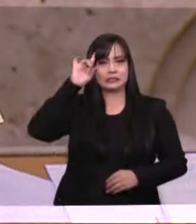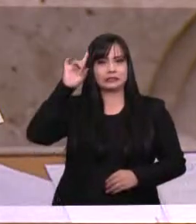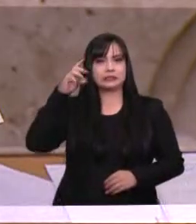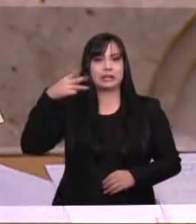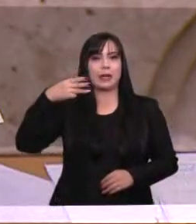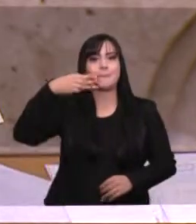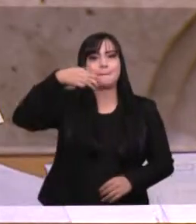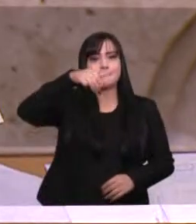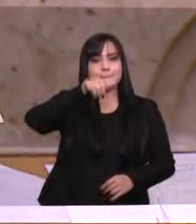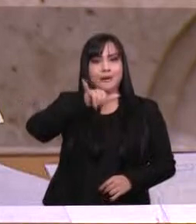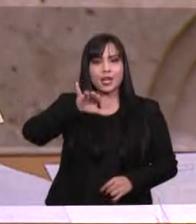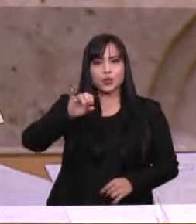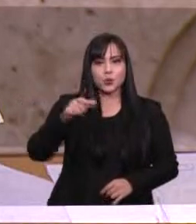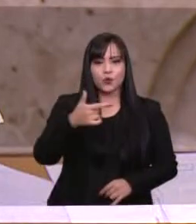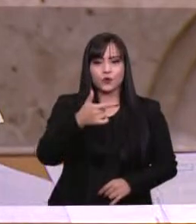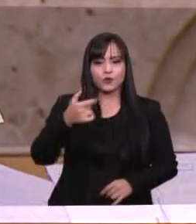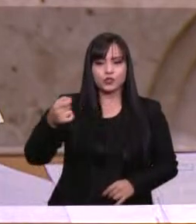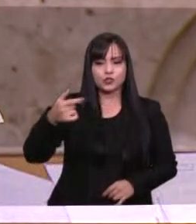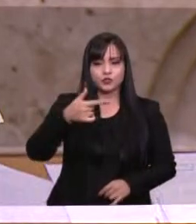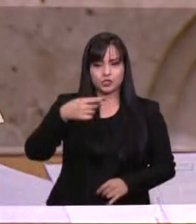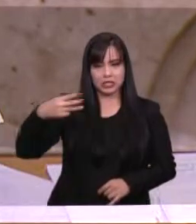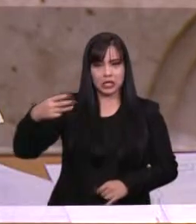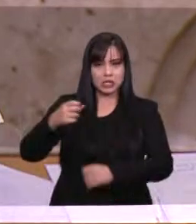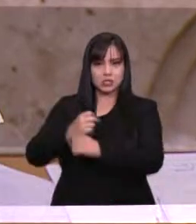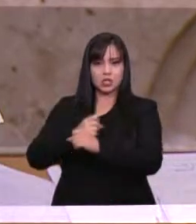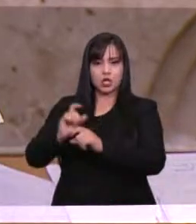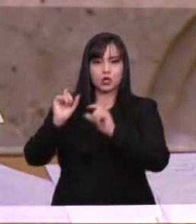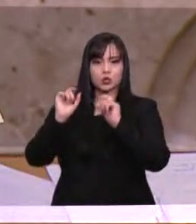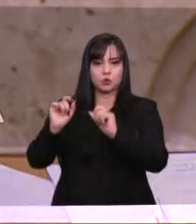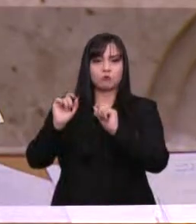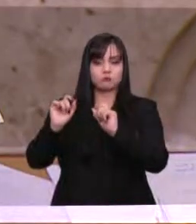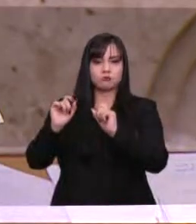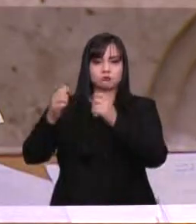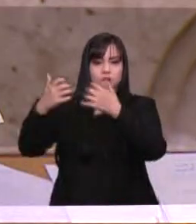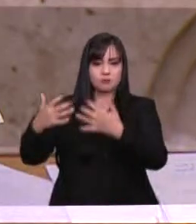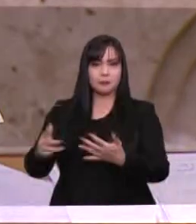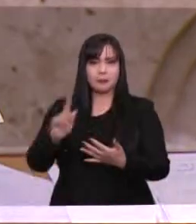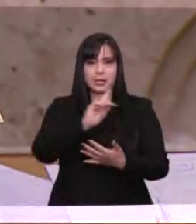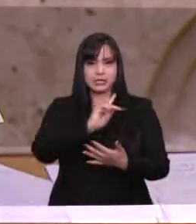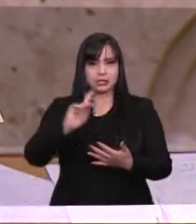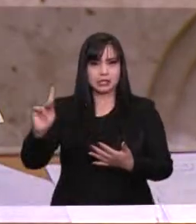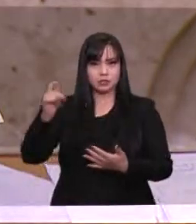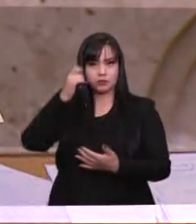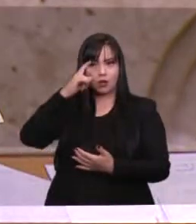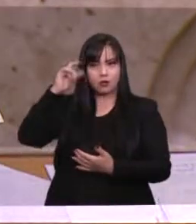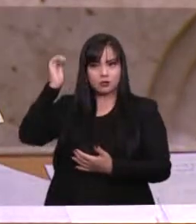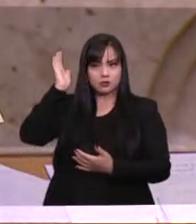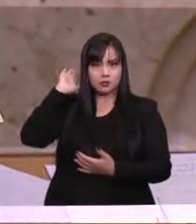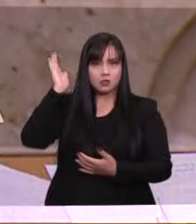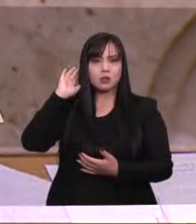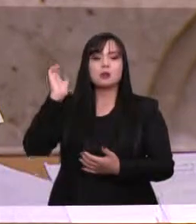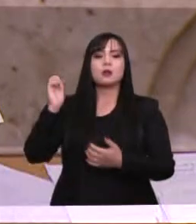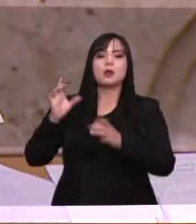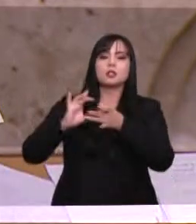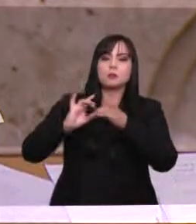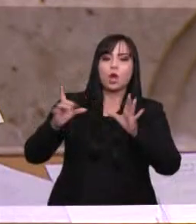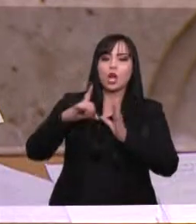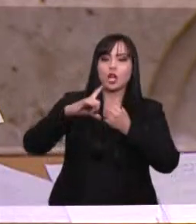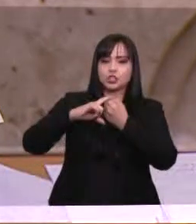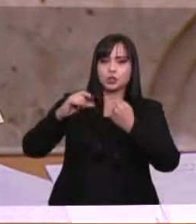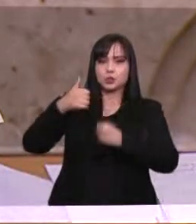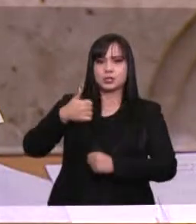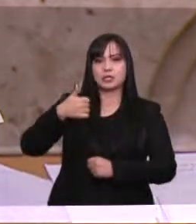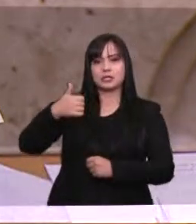de Três de Maio de 2023 no seguintes termos senhora Presidente considerando disposto no artigo